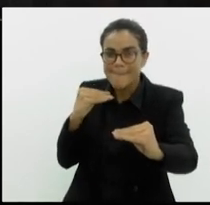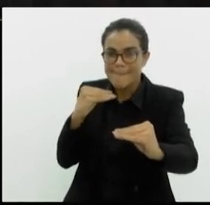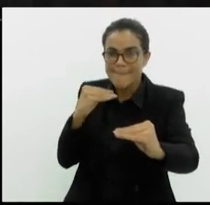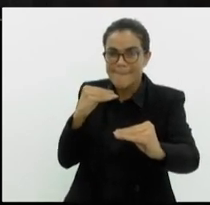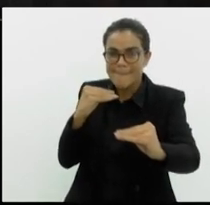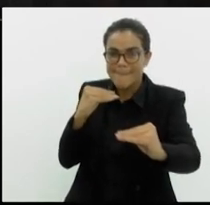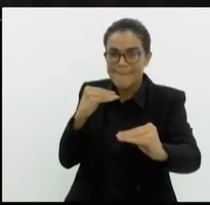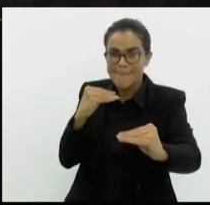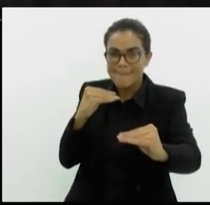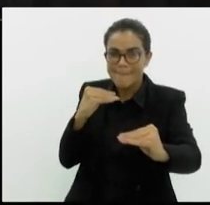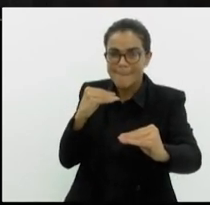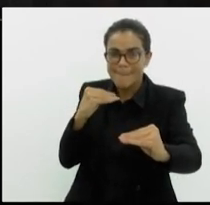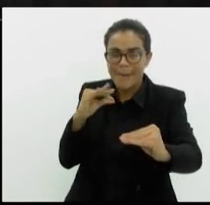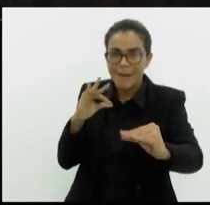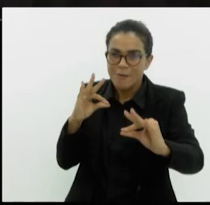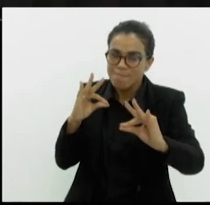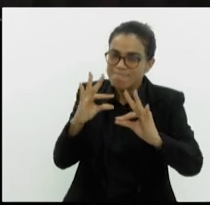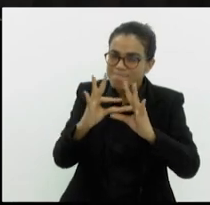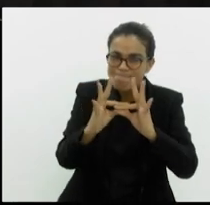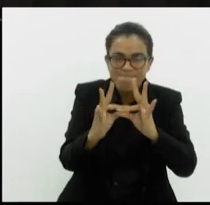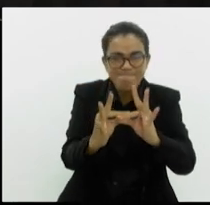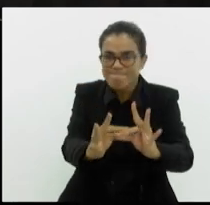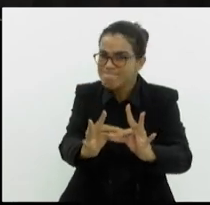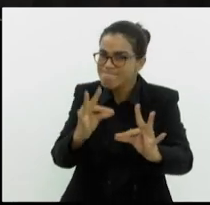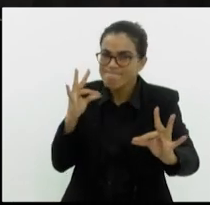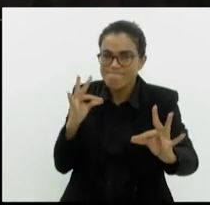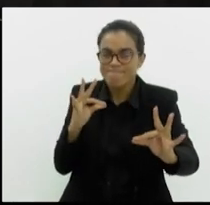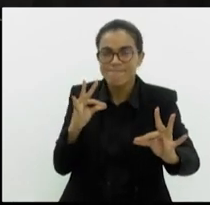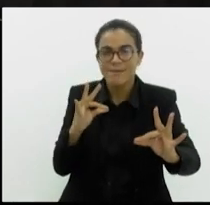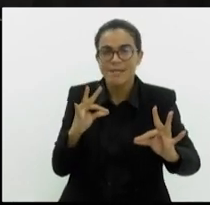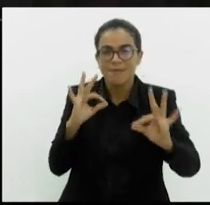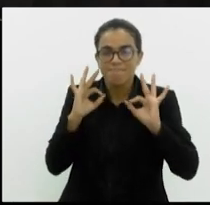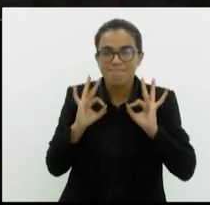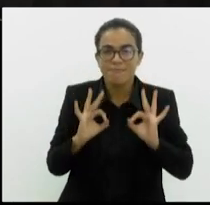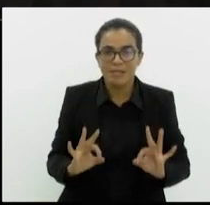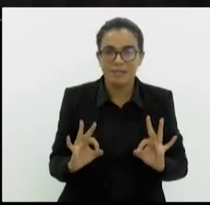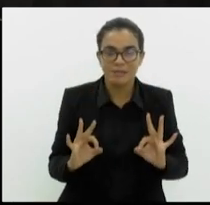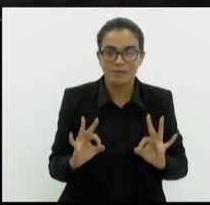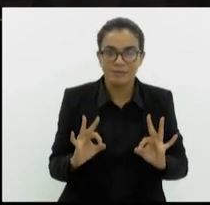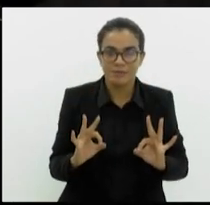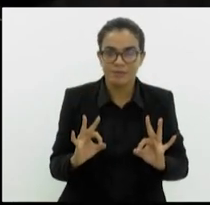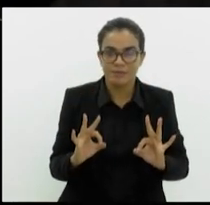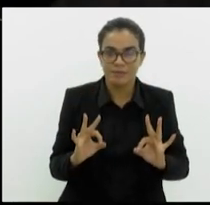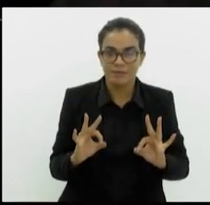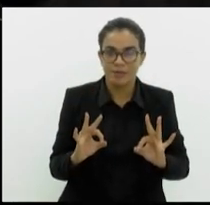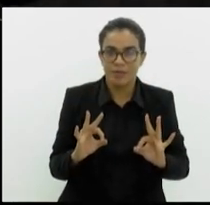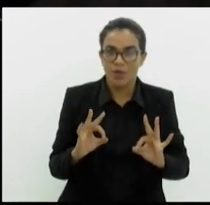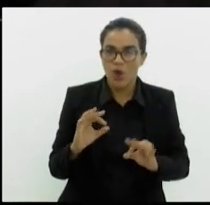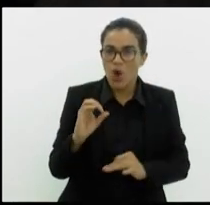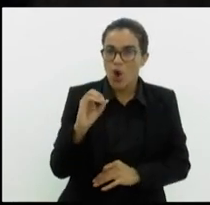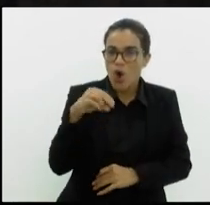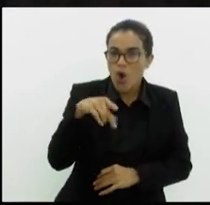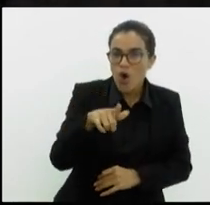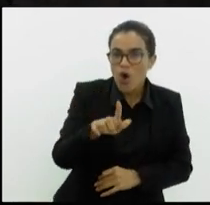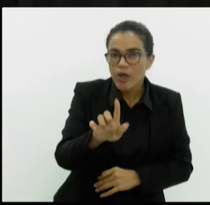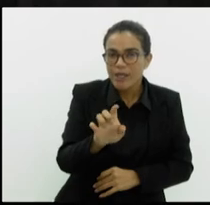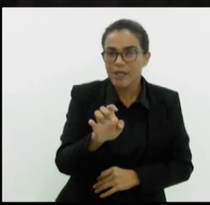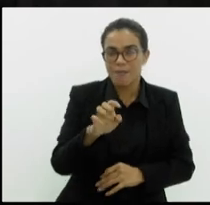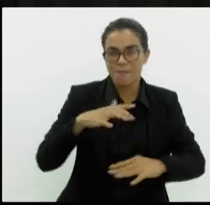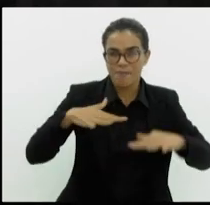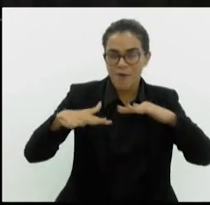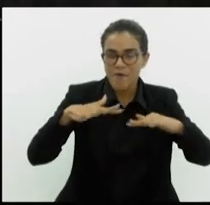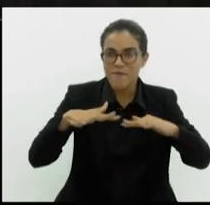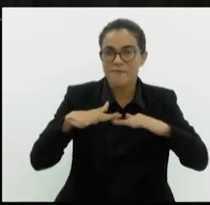os grilos, o silêncio sepulcral das ONGs, dos movimentos feministas,